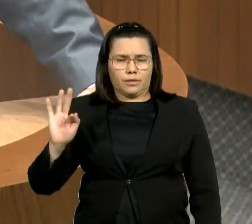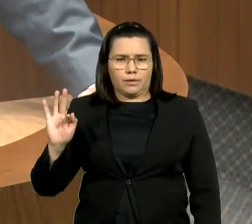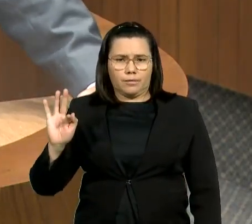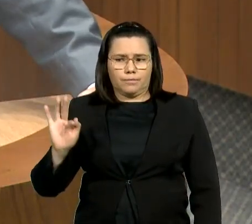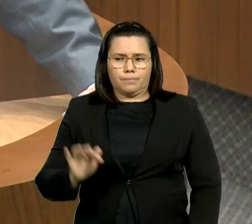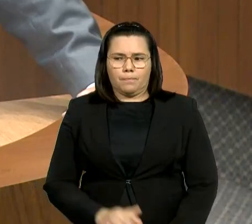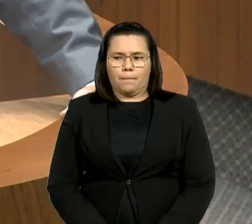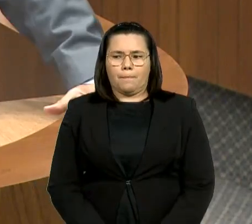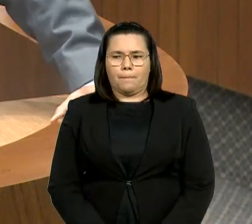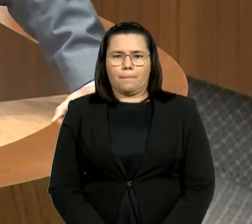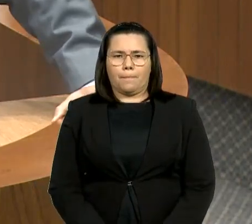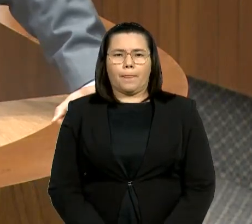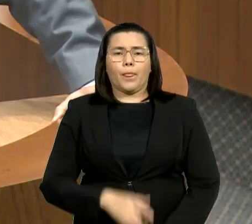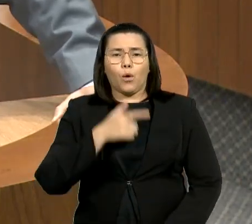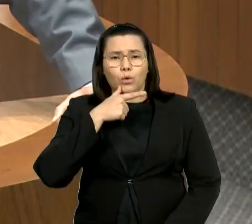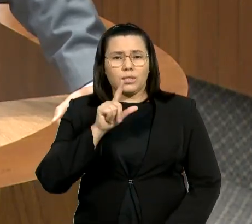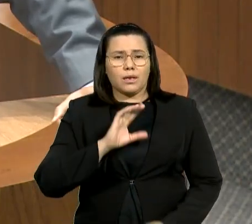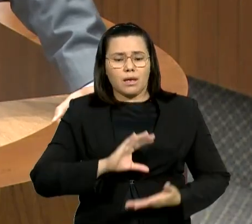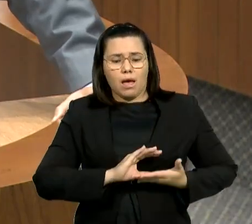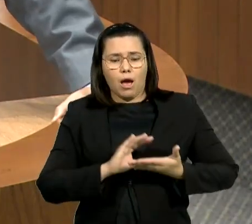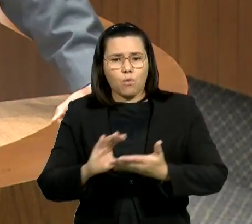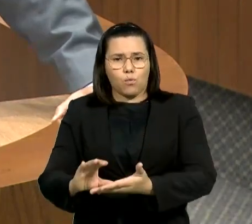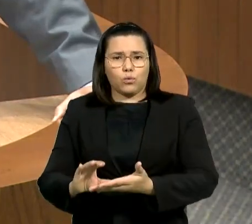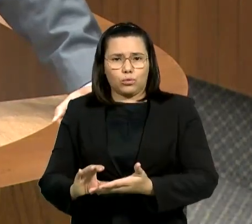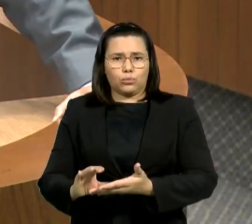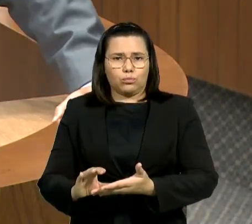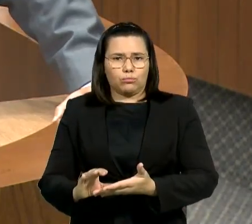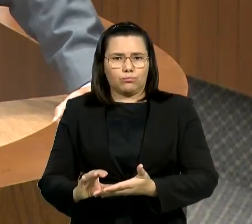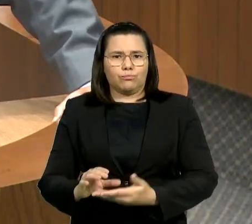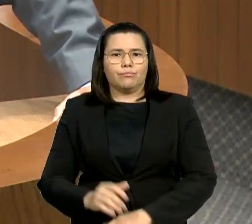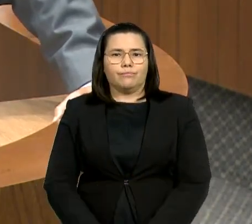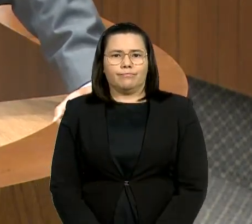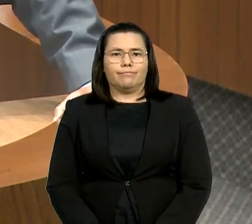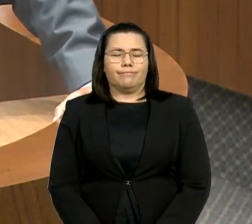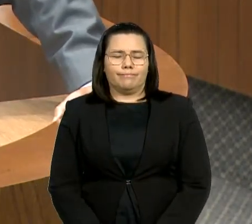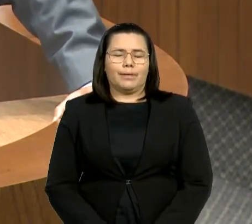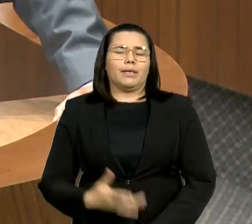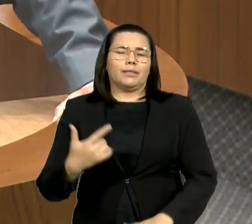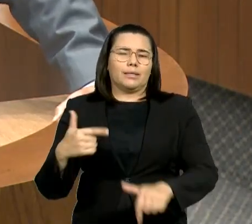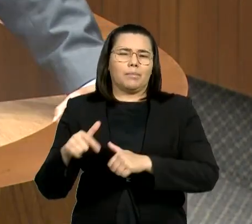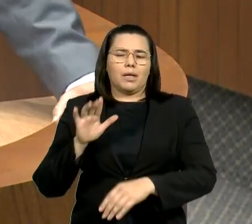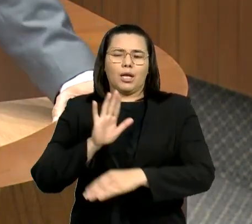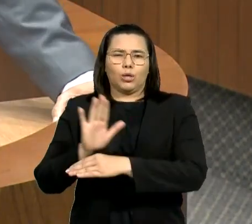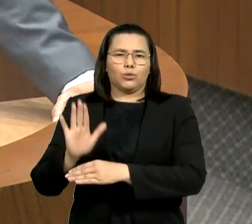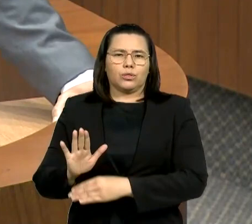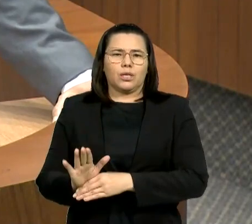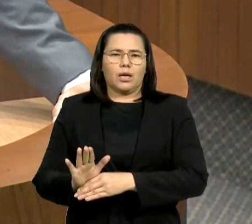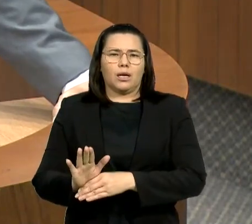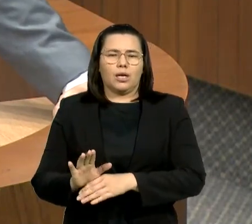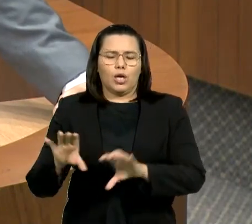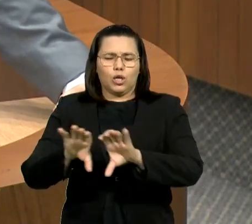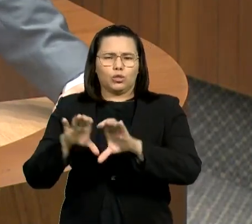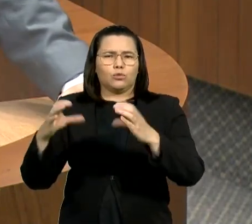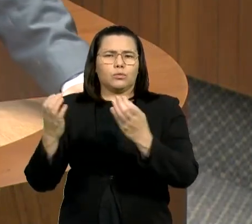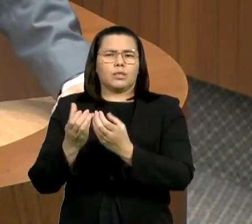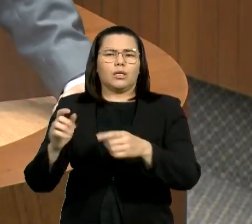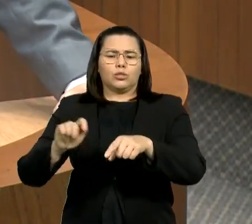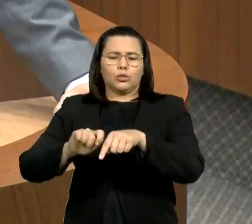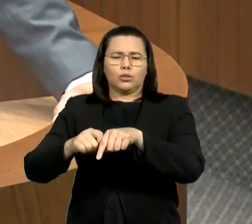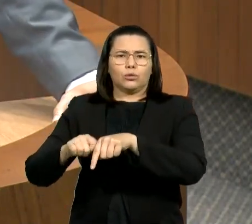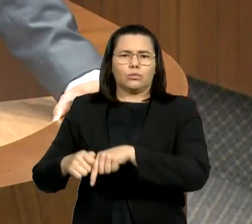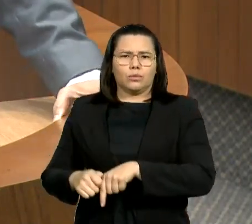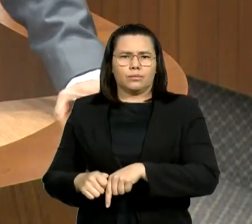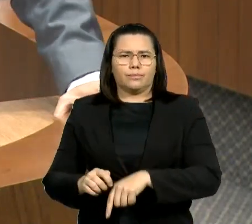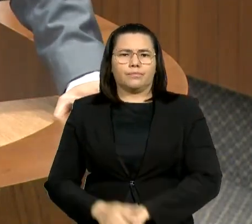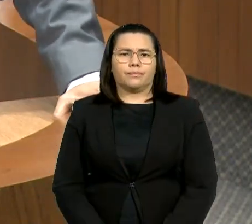traz ações concretas para as comunidades quilombolas, impactadas pelo centro de lançamento